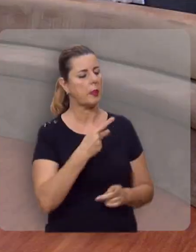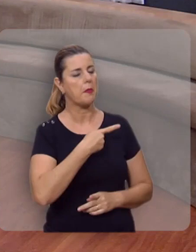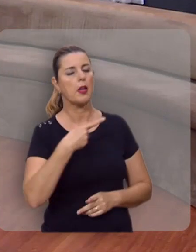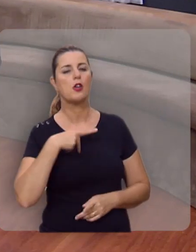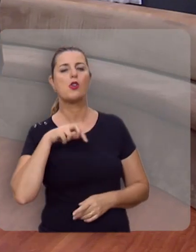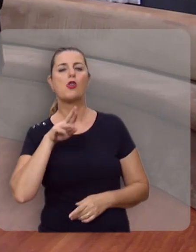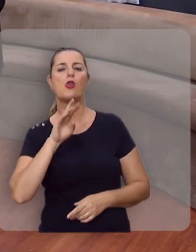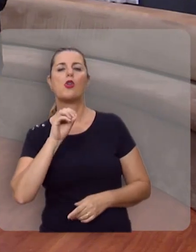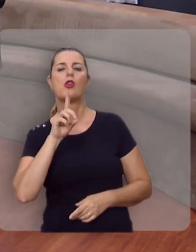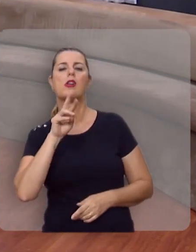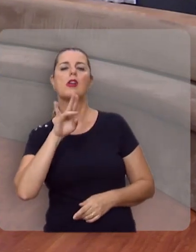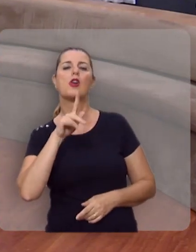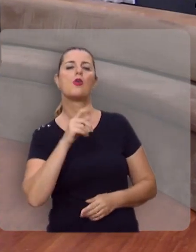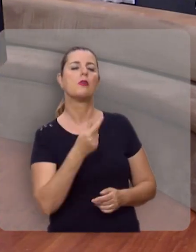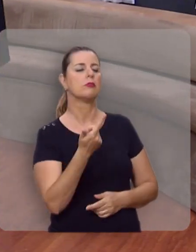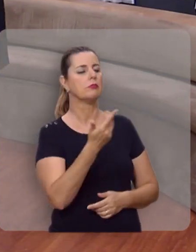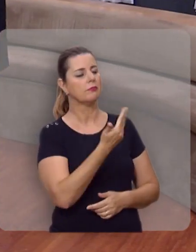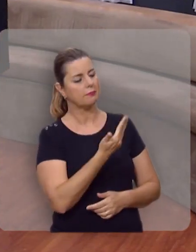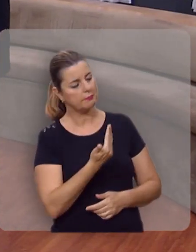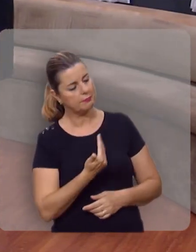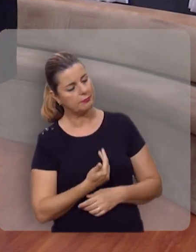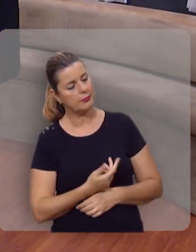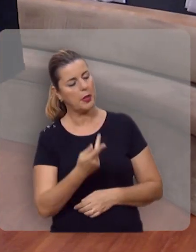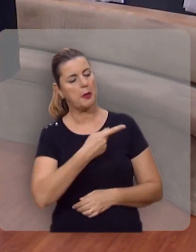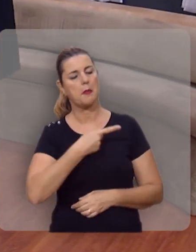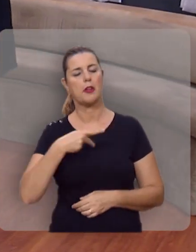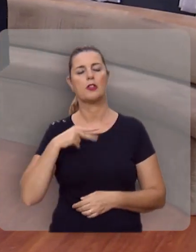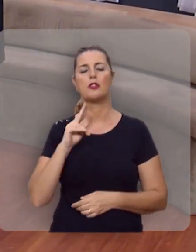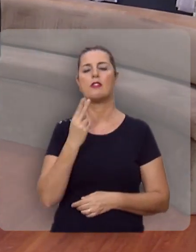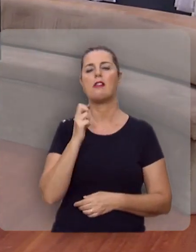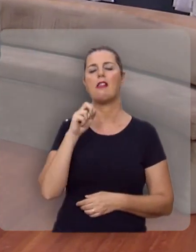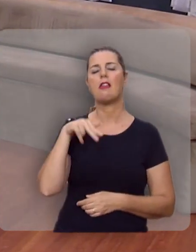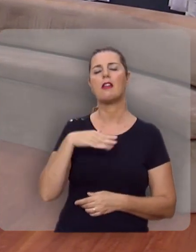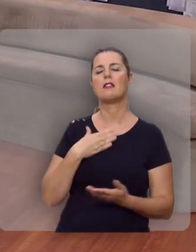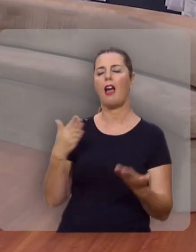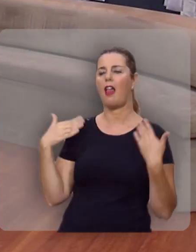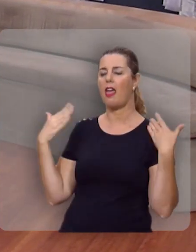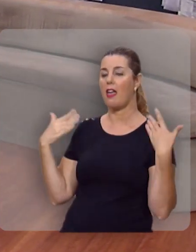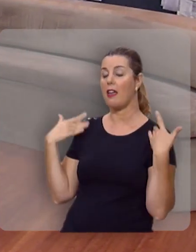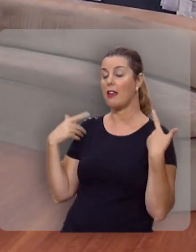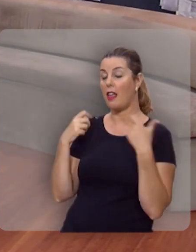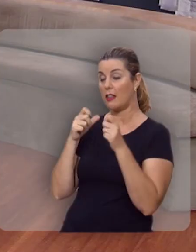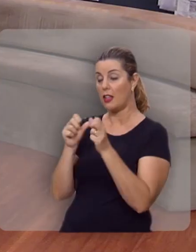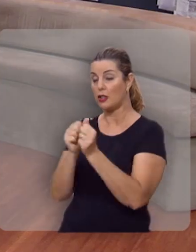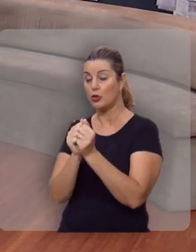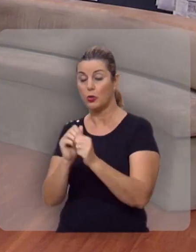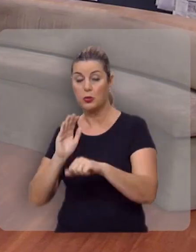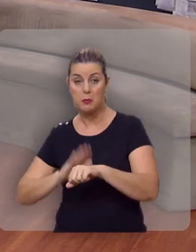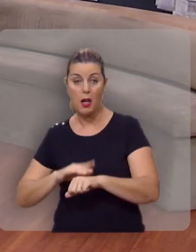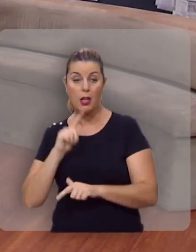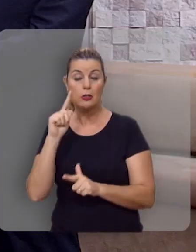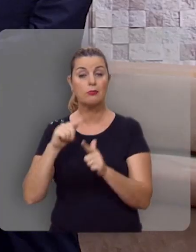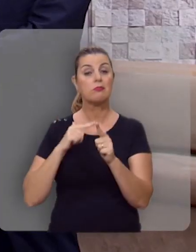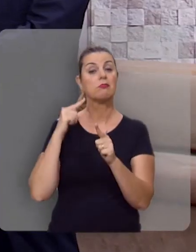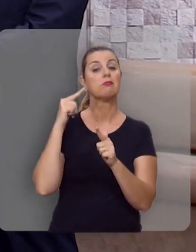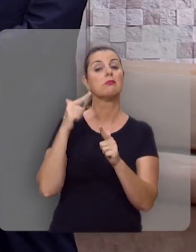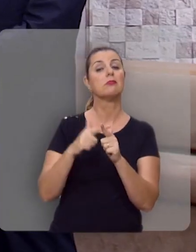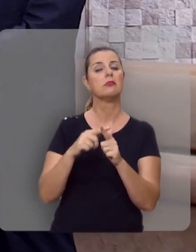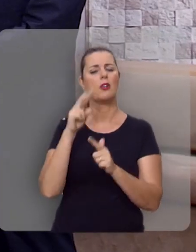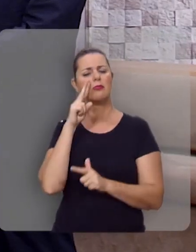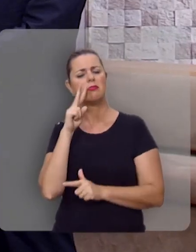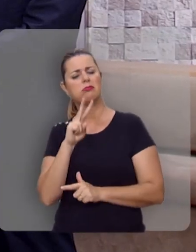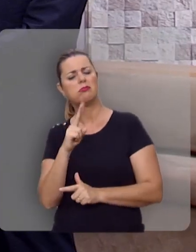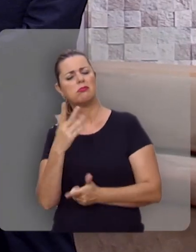Amém. Pastor Rodrigo, eu quero acolhê-lo mais uma vez. Pastor Hernandes, que alegria podemos estar aqui juntos mais uma vez,